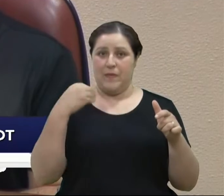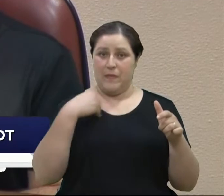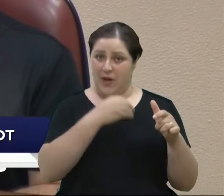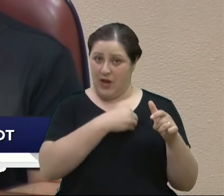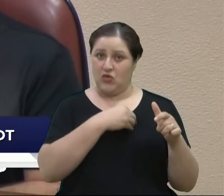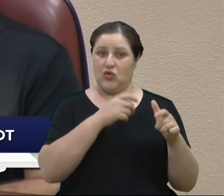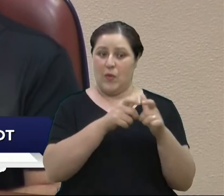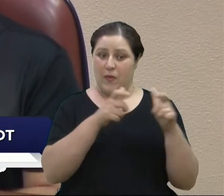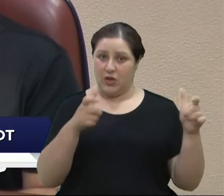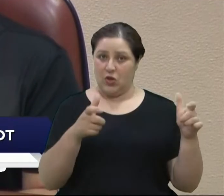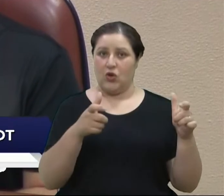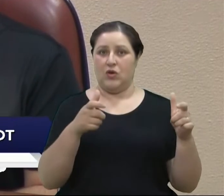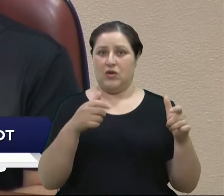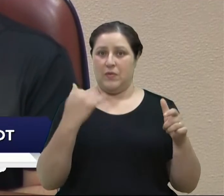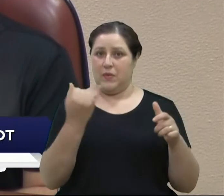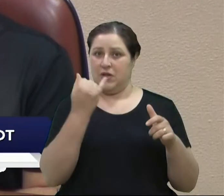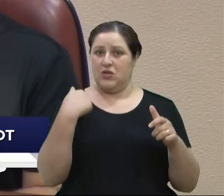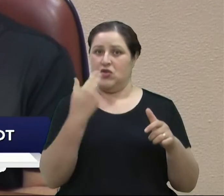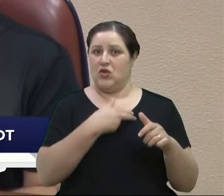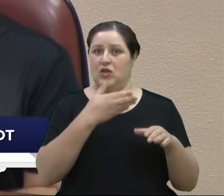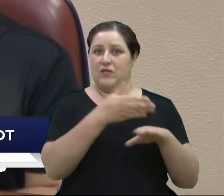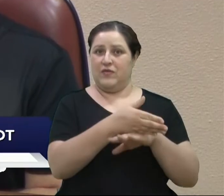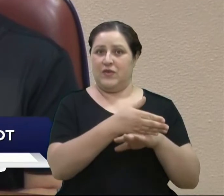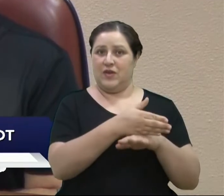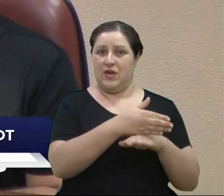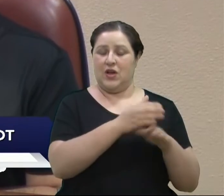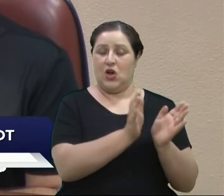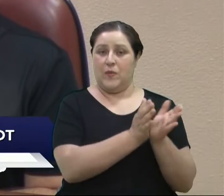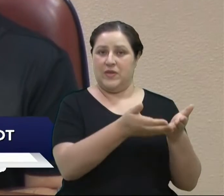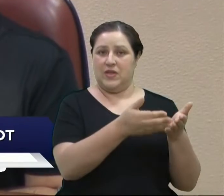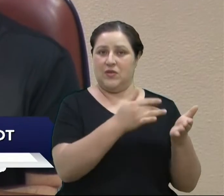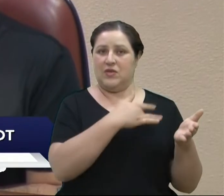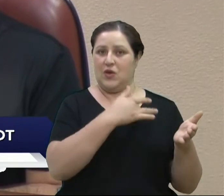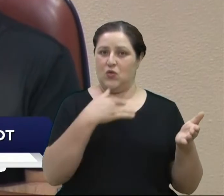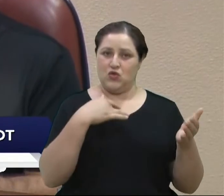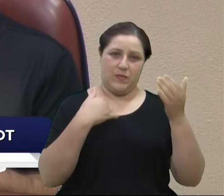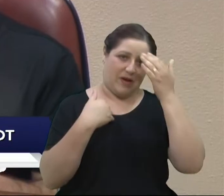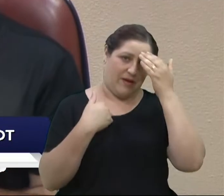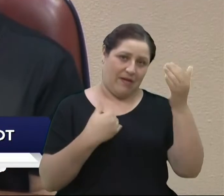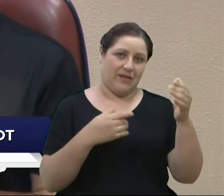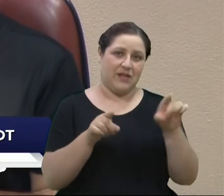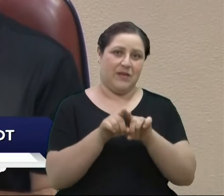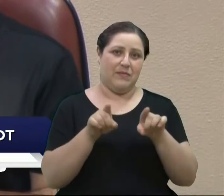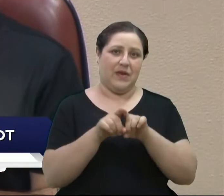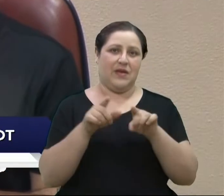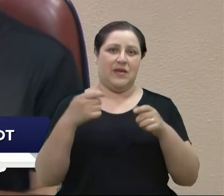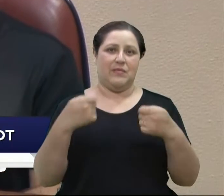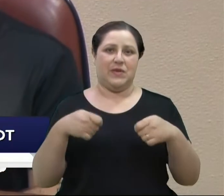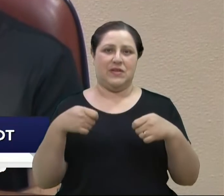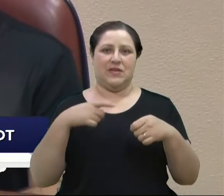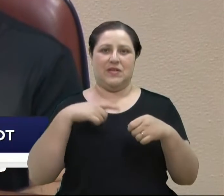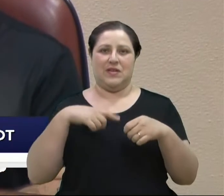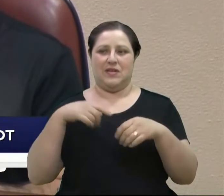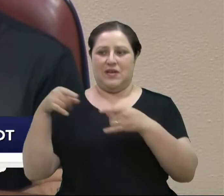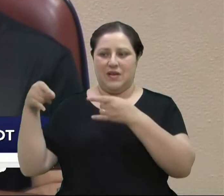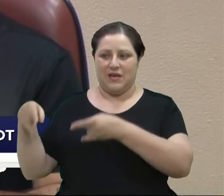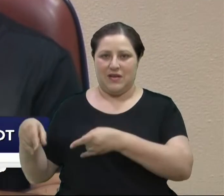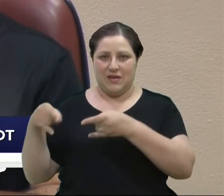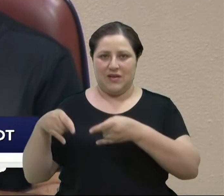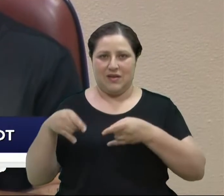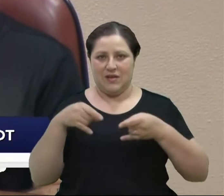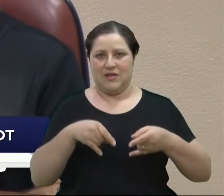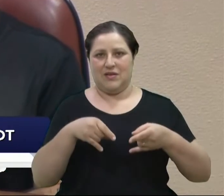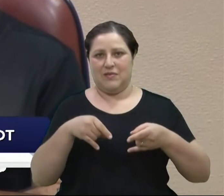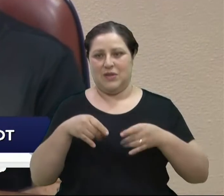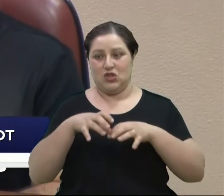na UPA, da Comissão de Saúde, há uns 20 dias atrás, e também a questão de desmembrar aqueles leitos para otimizar na clínica,